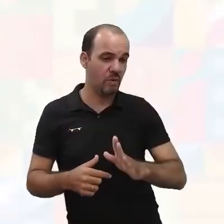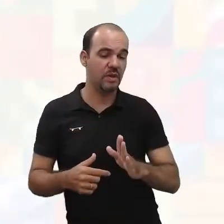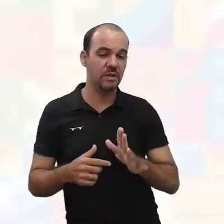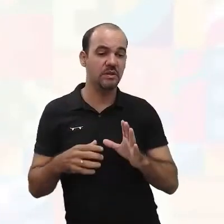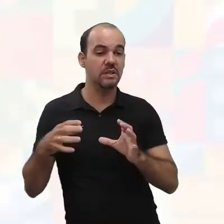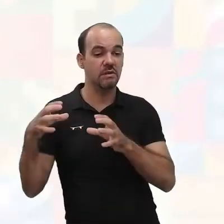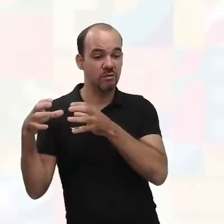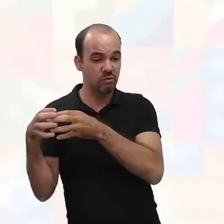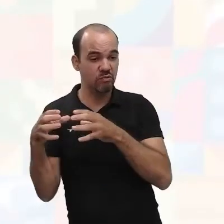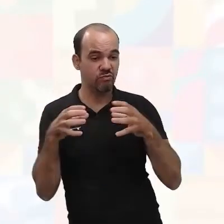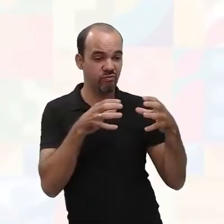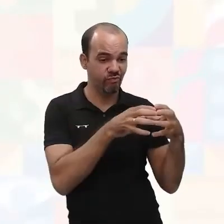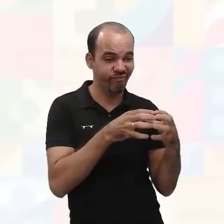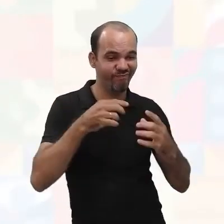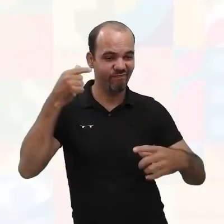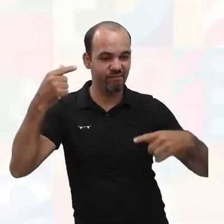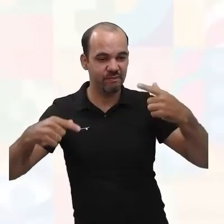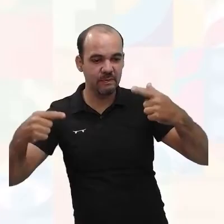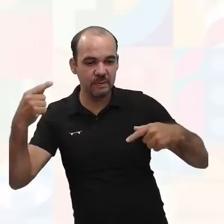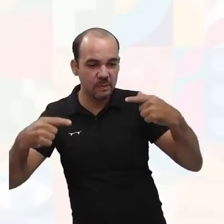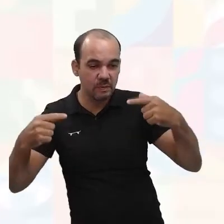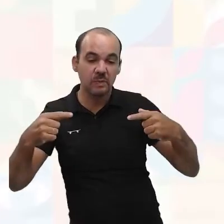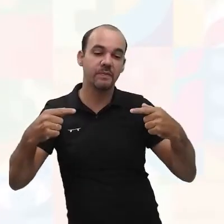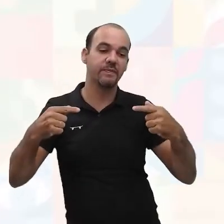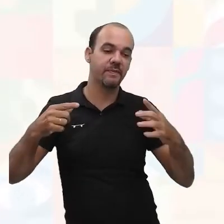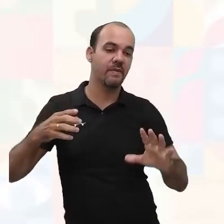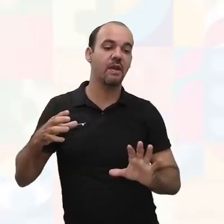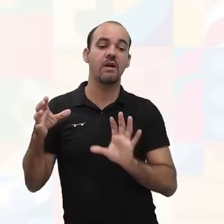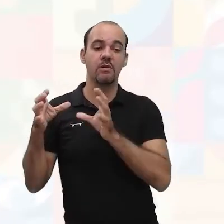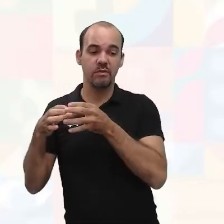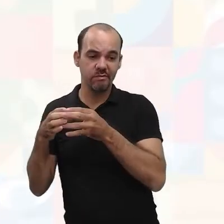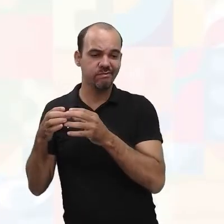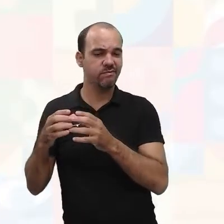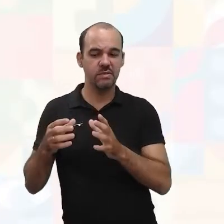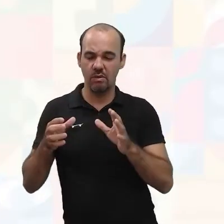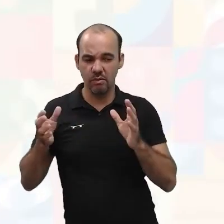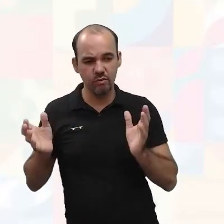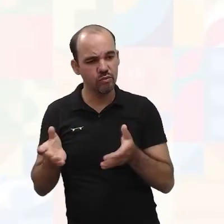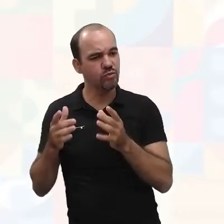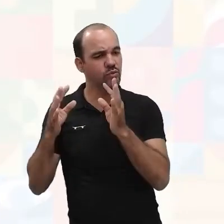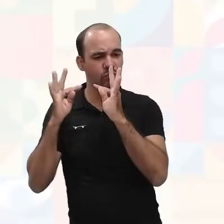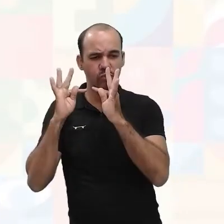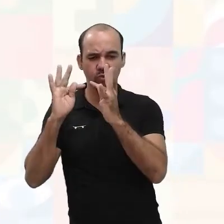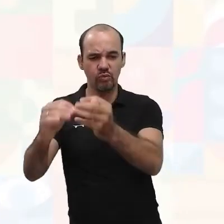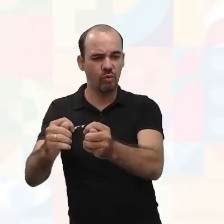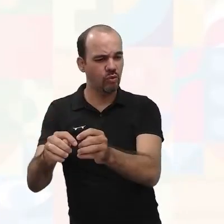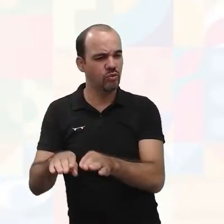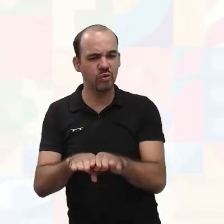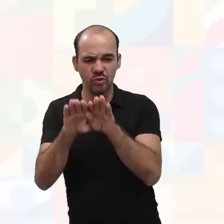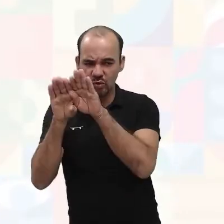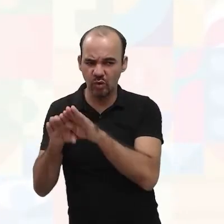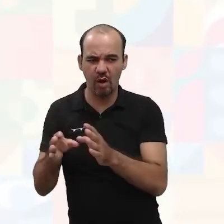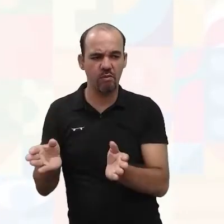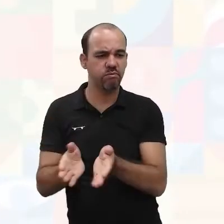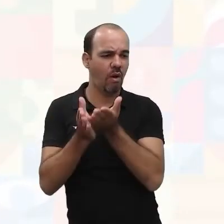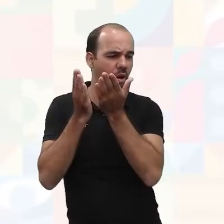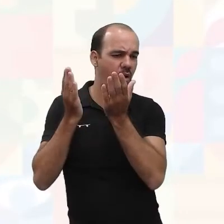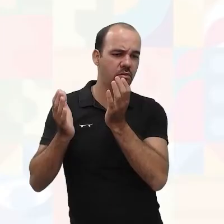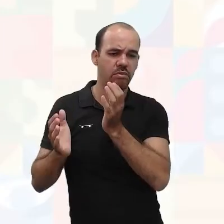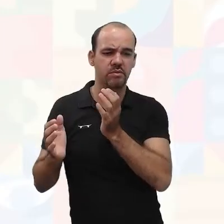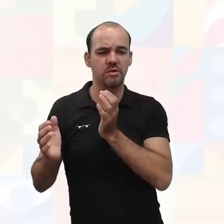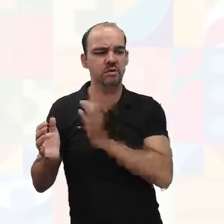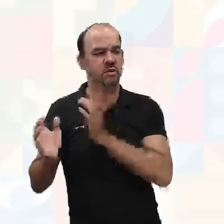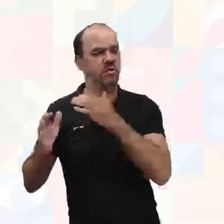tradicionalmente marginalizados pudessem vir a ascender socialmente. Então é um projeto que vai ser inacabado, apesar de ter